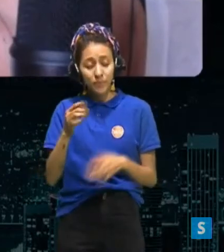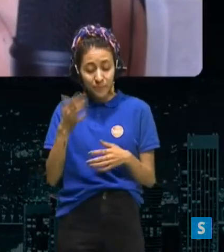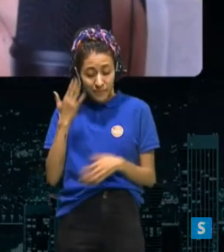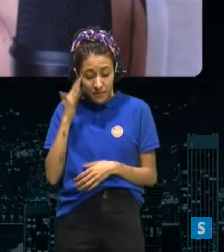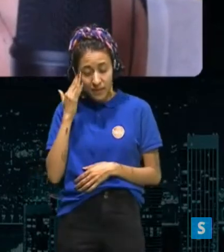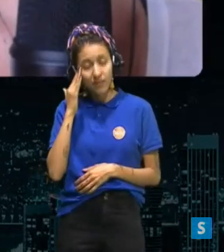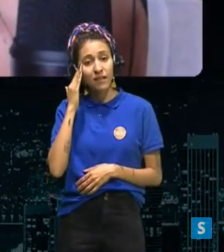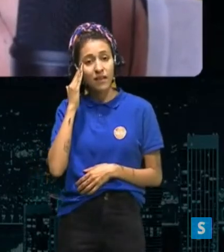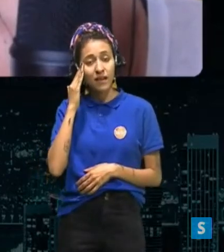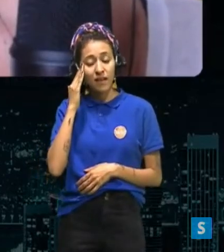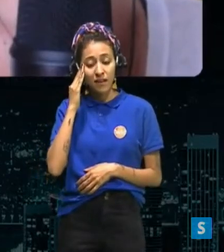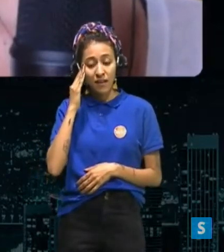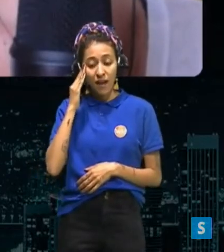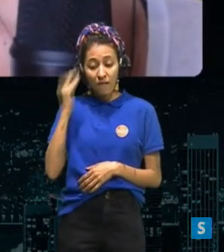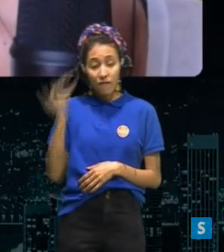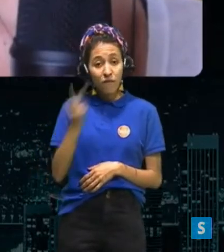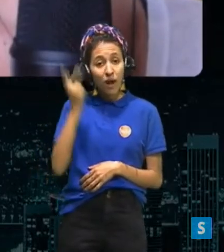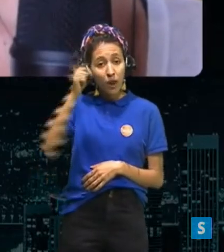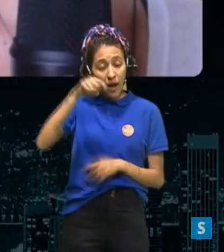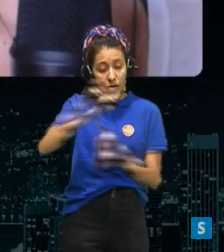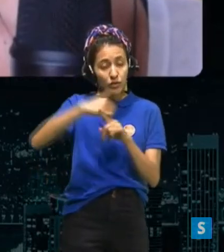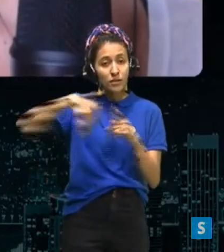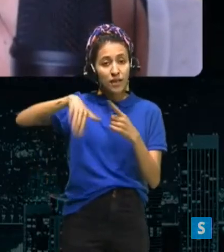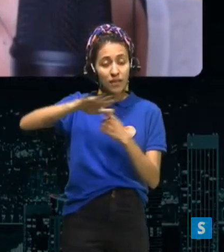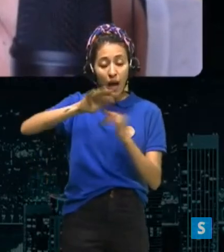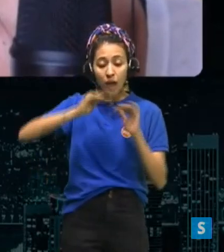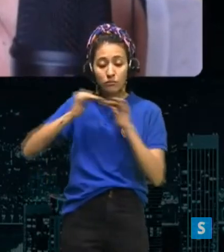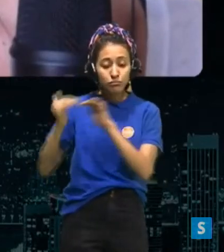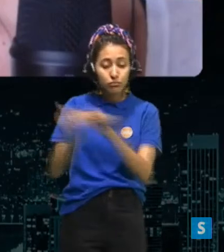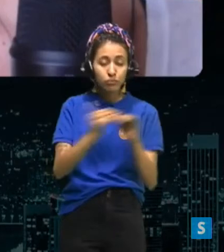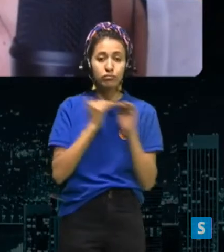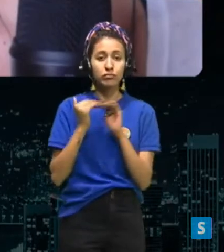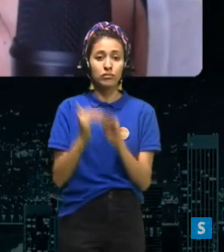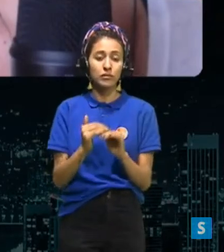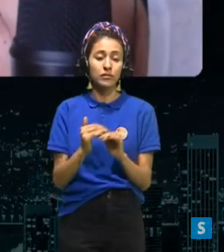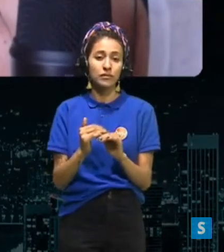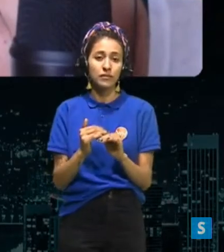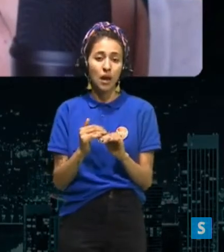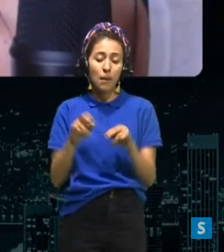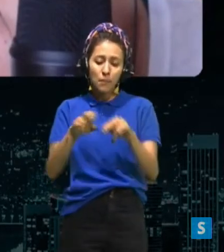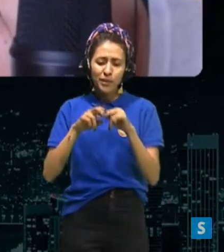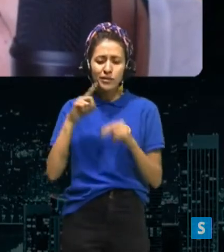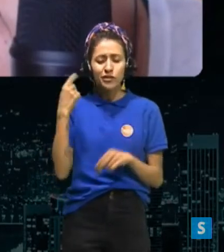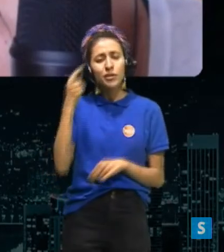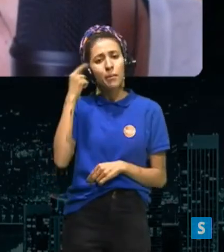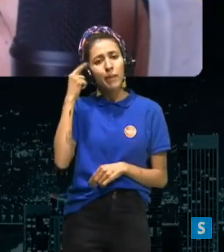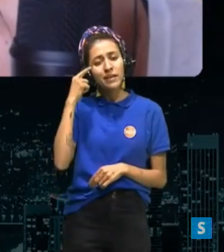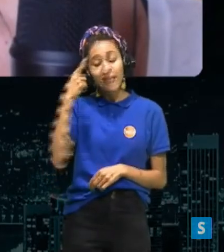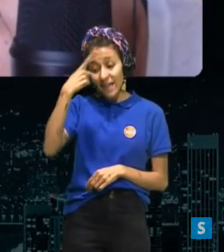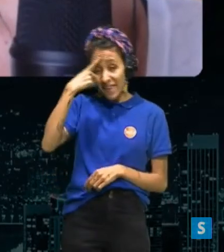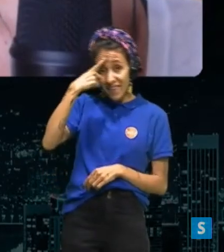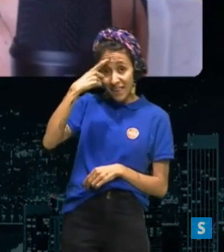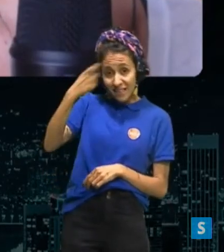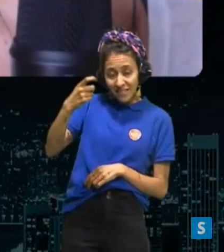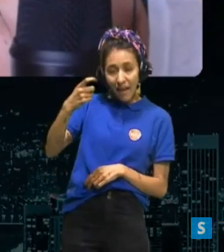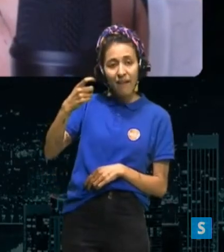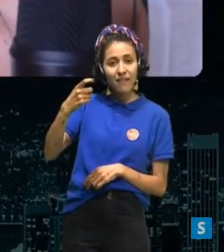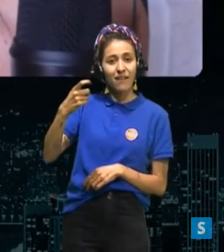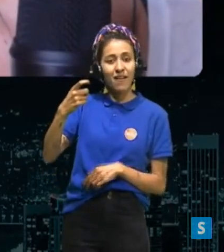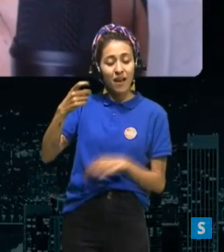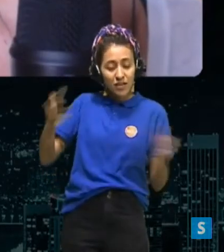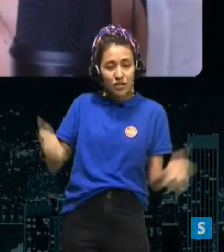no valor como um todo o sistema como um todo então a gente veste início também como você disse carnes